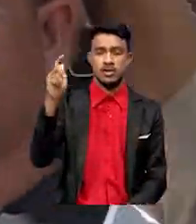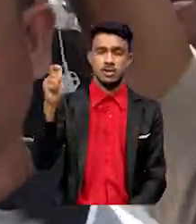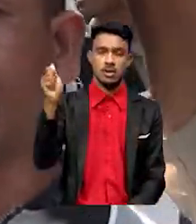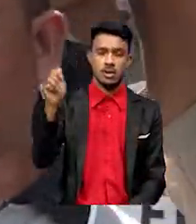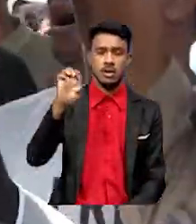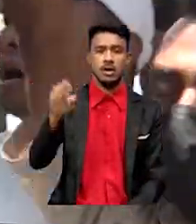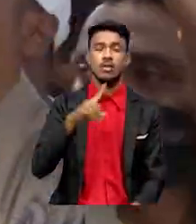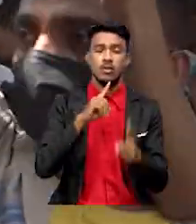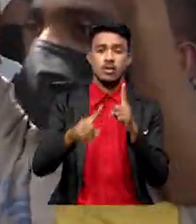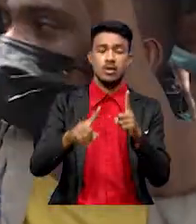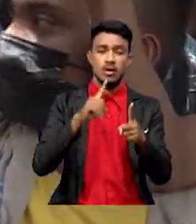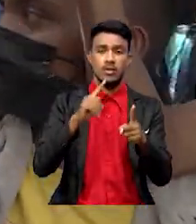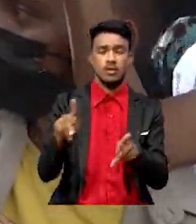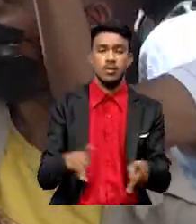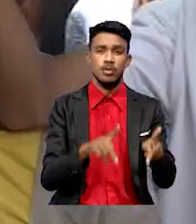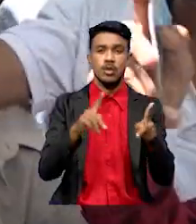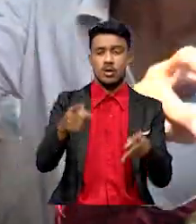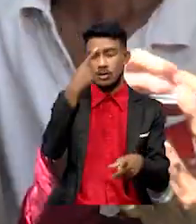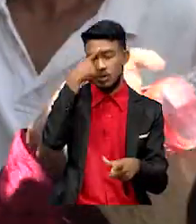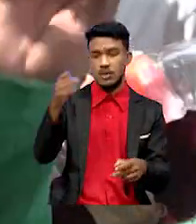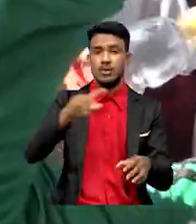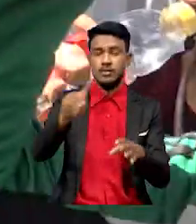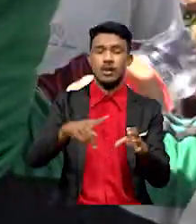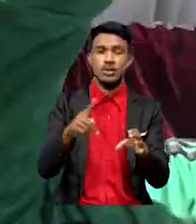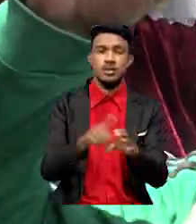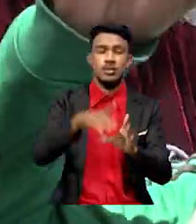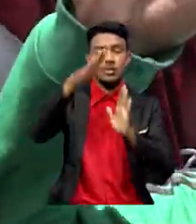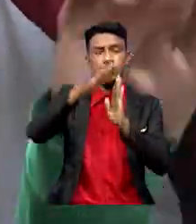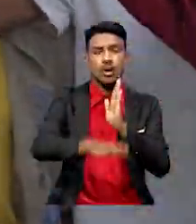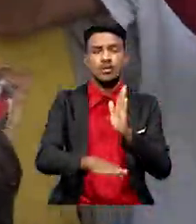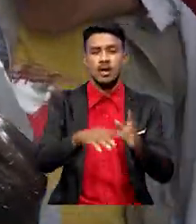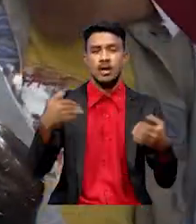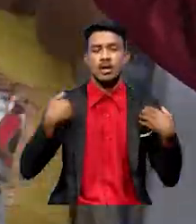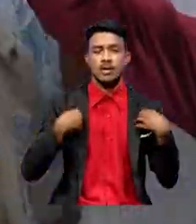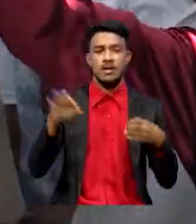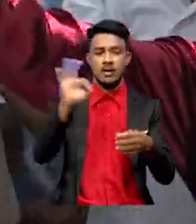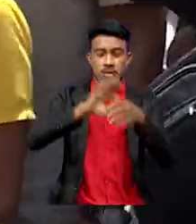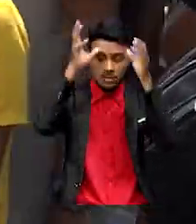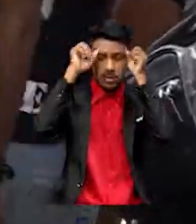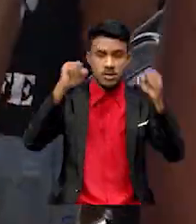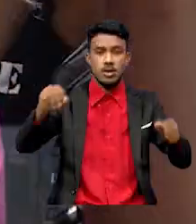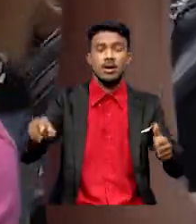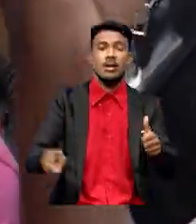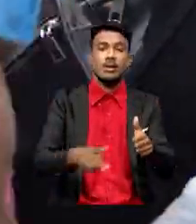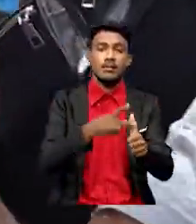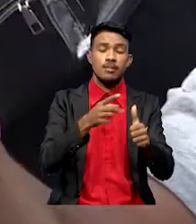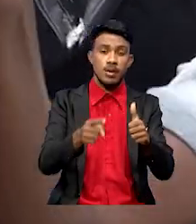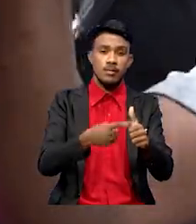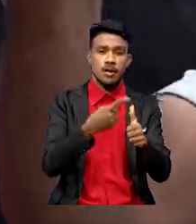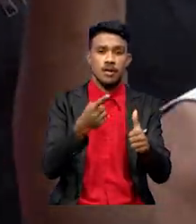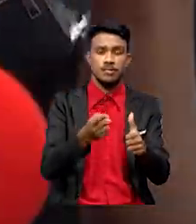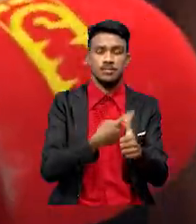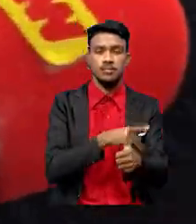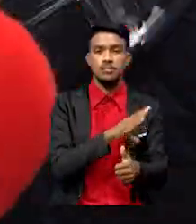público motivo husi taxa participação nebe menos e eleição presidencial primeira volta. Diretor-Geral